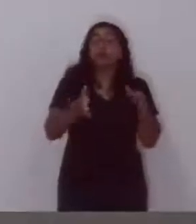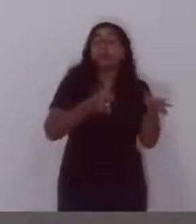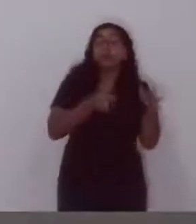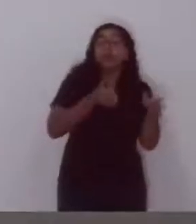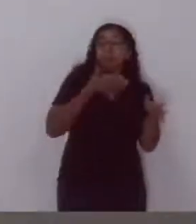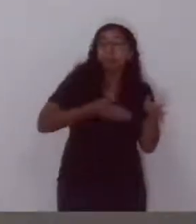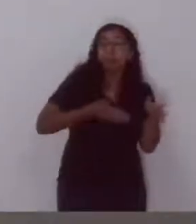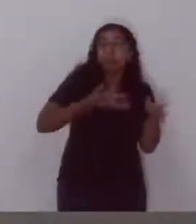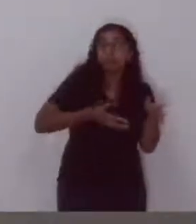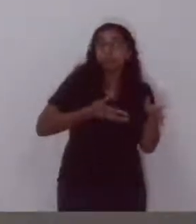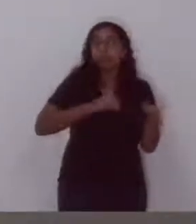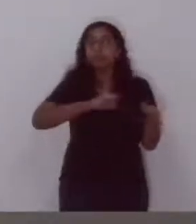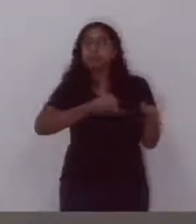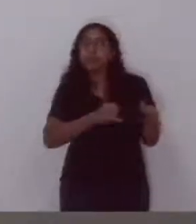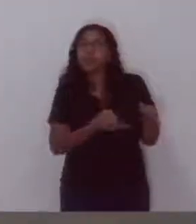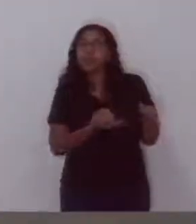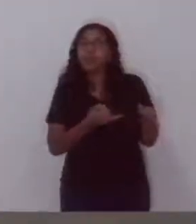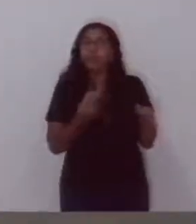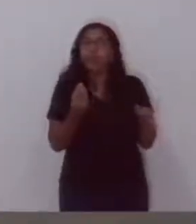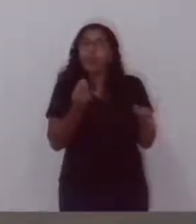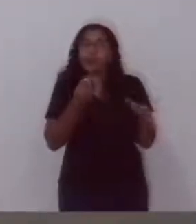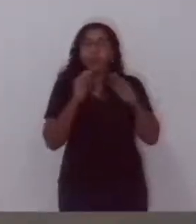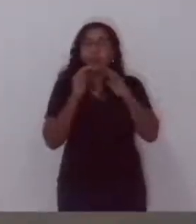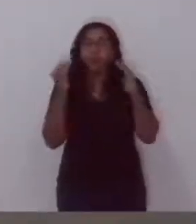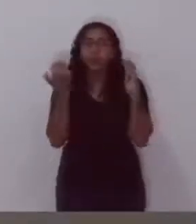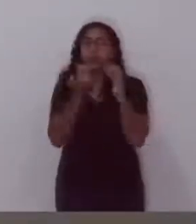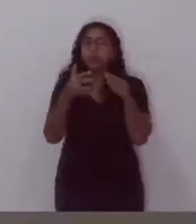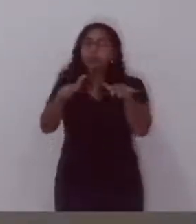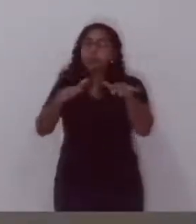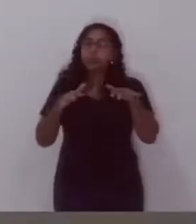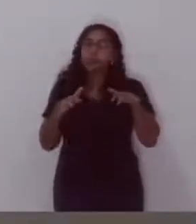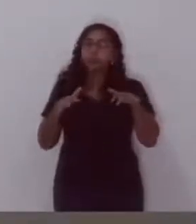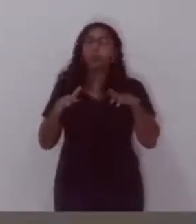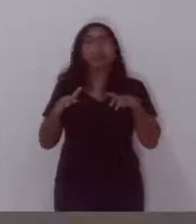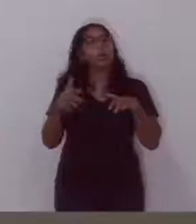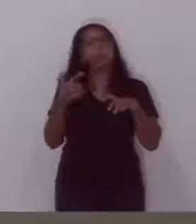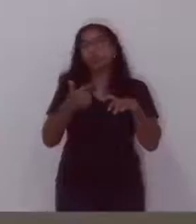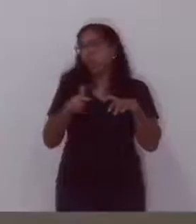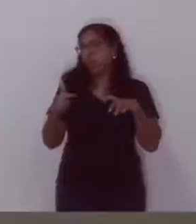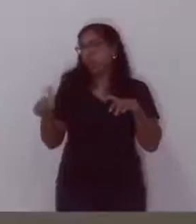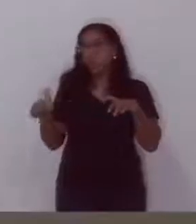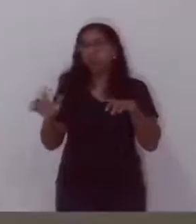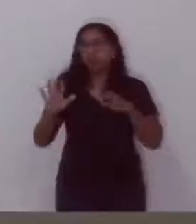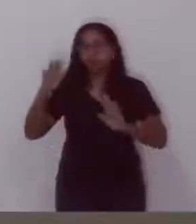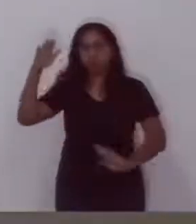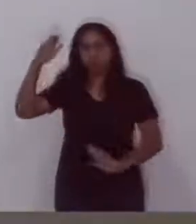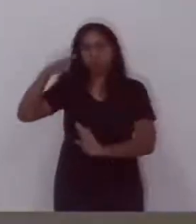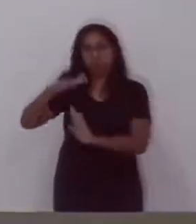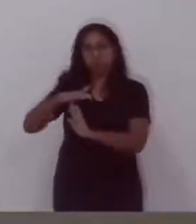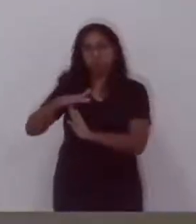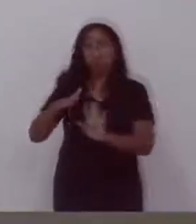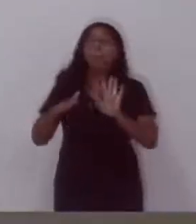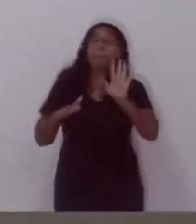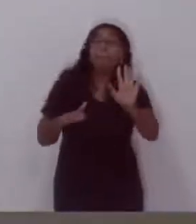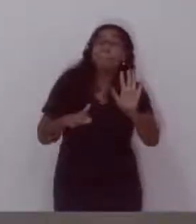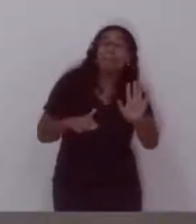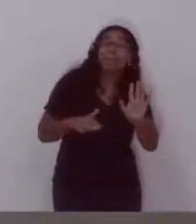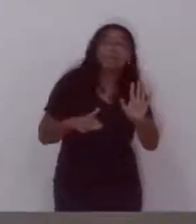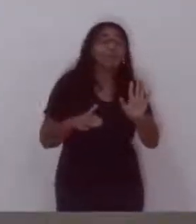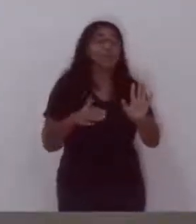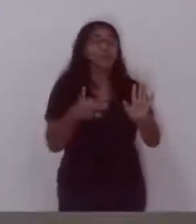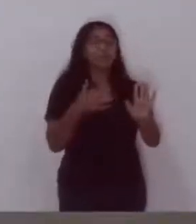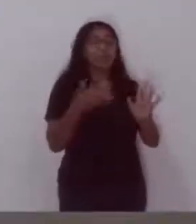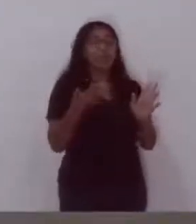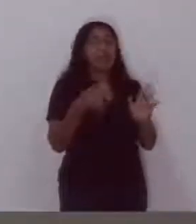trabalho é constante, é muito constante. E eu tenho vivido isso, falado isso com alguns vereadores, mas a prova viva